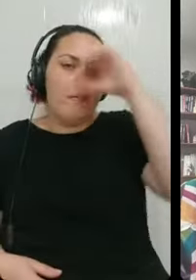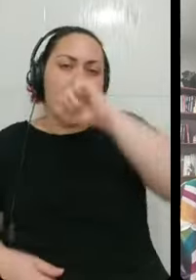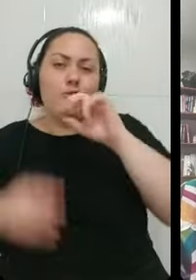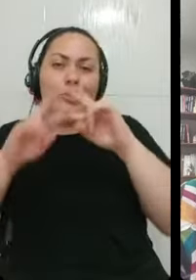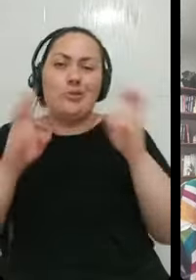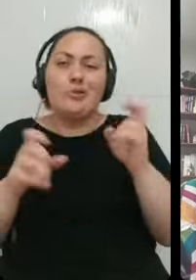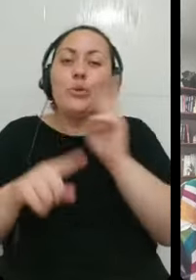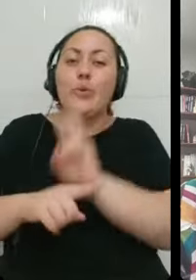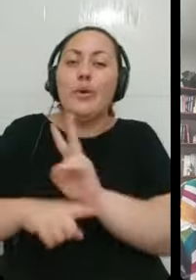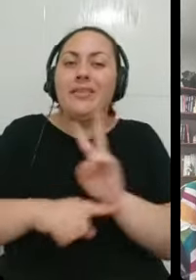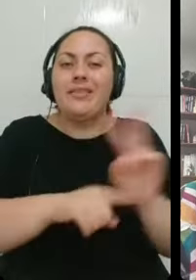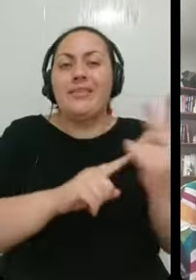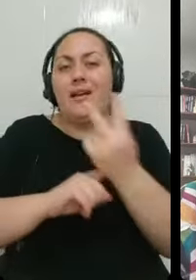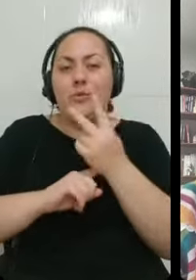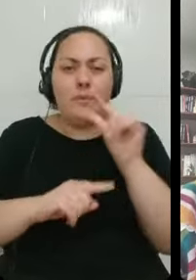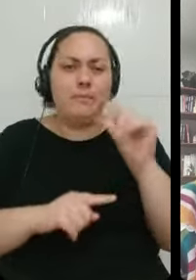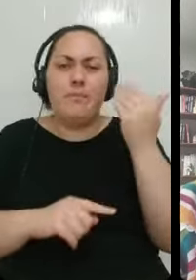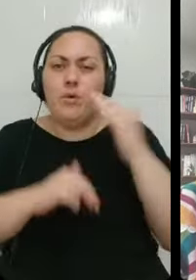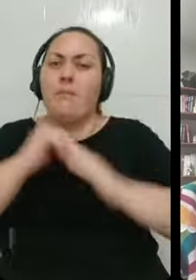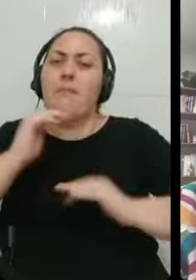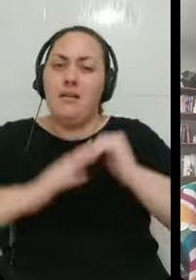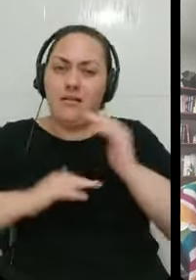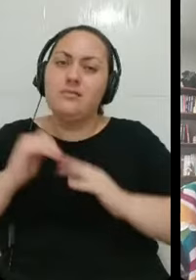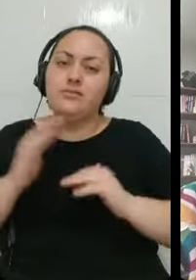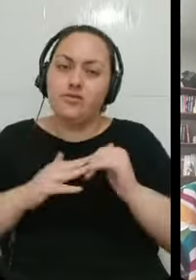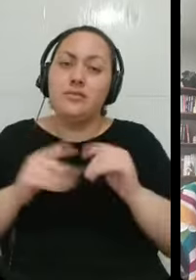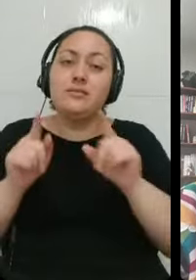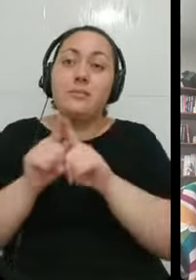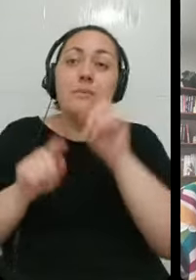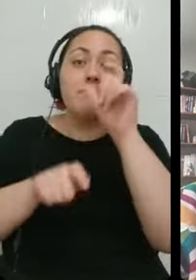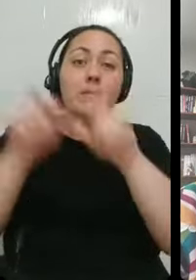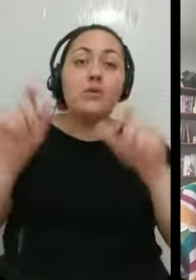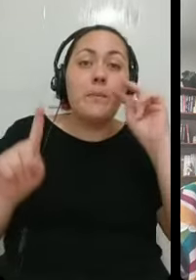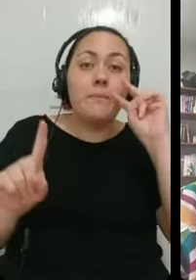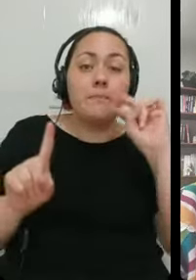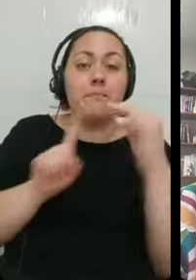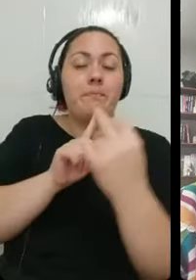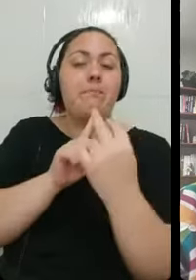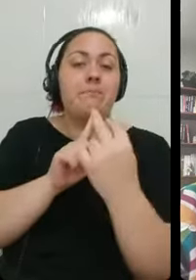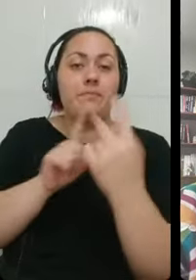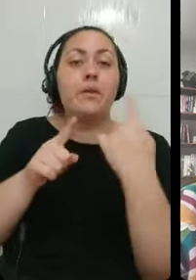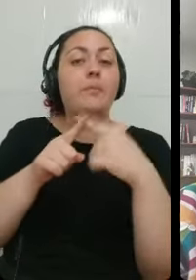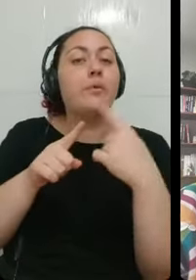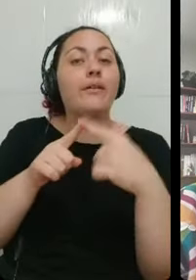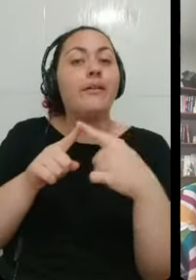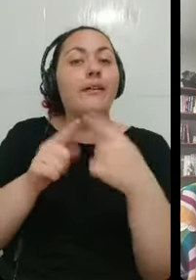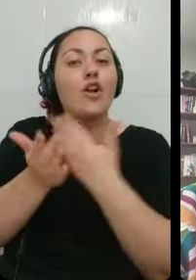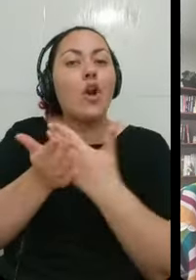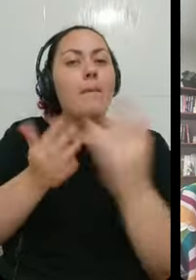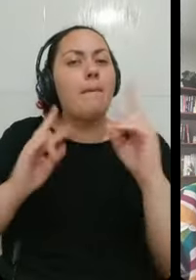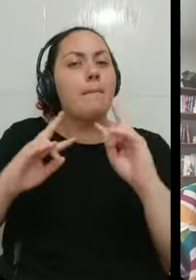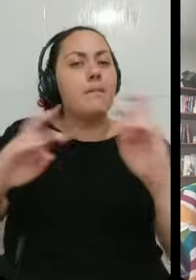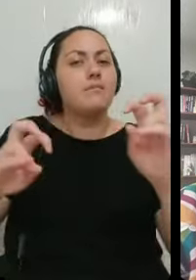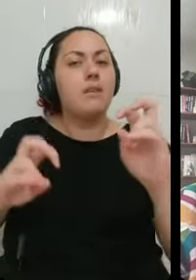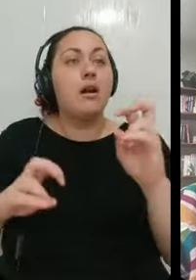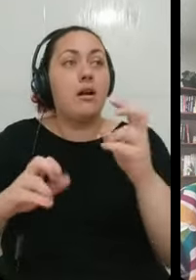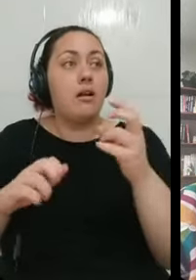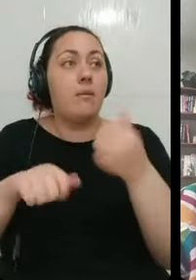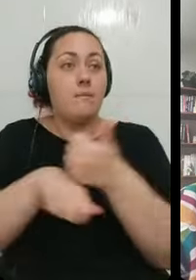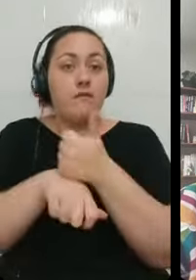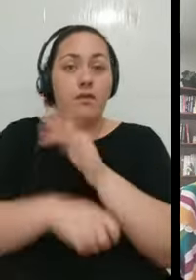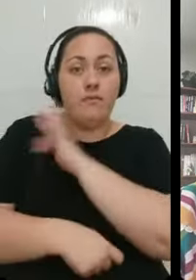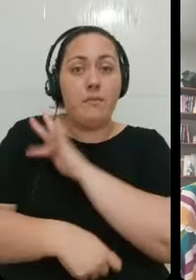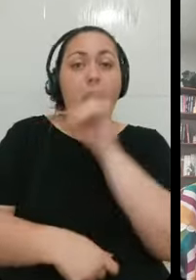Essa prática e também esse olhar das pessoas, né? As pessoas verem o farmacêutico como um profissional da saúde que pode auxiliar,